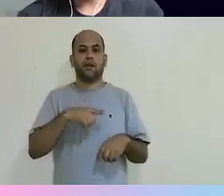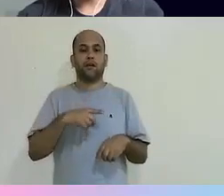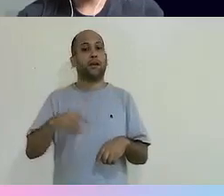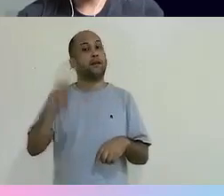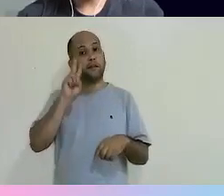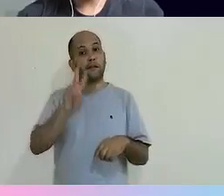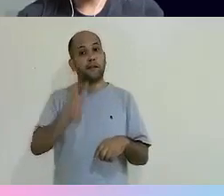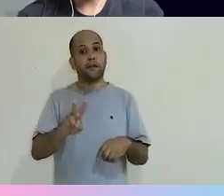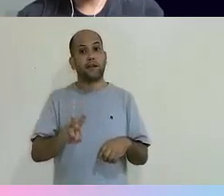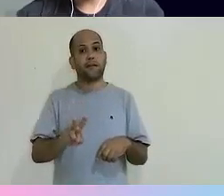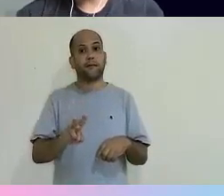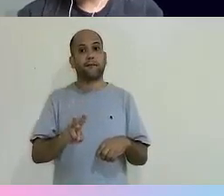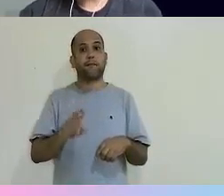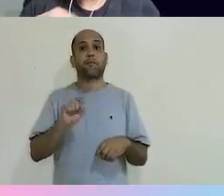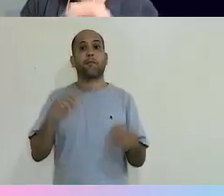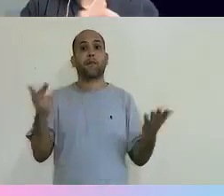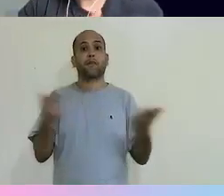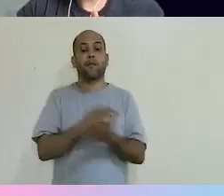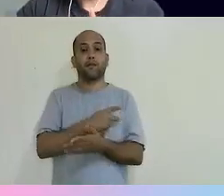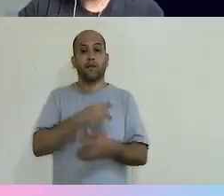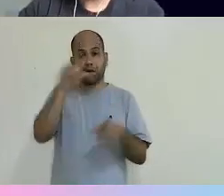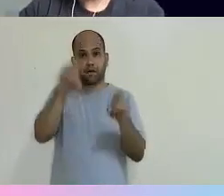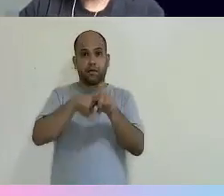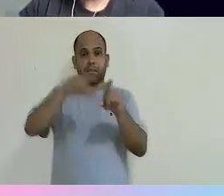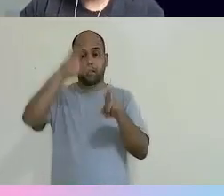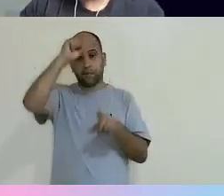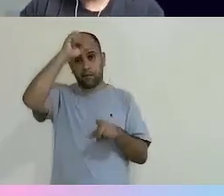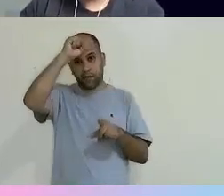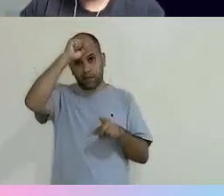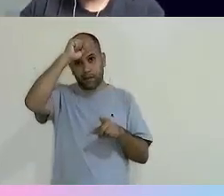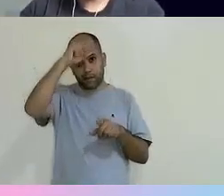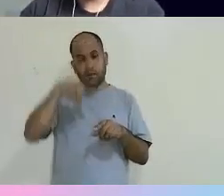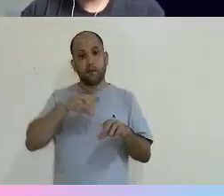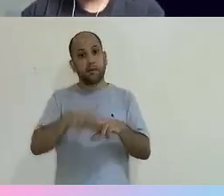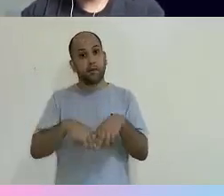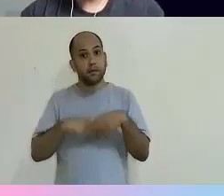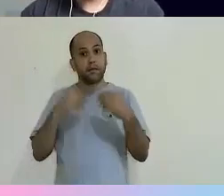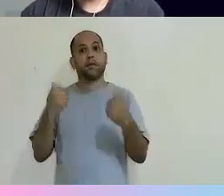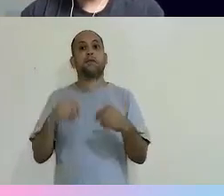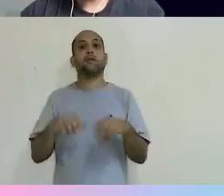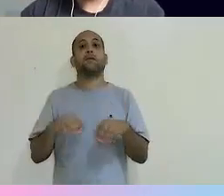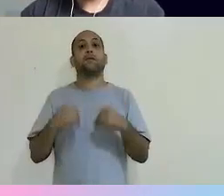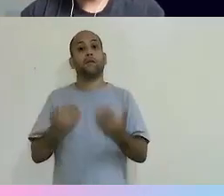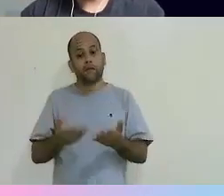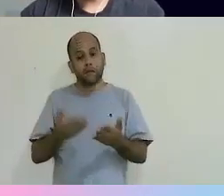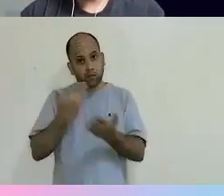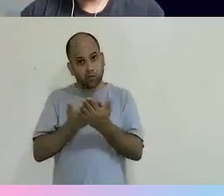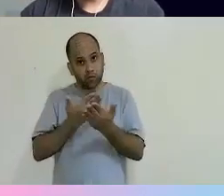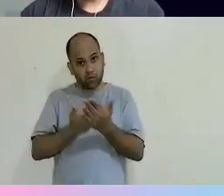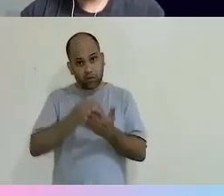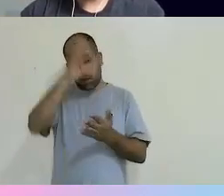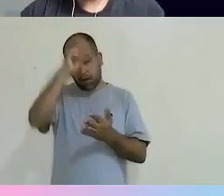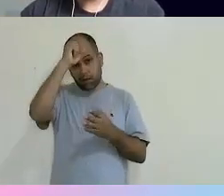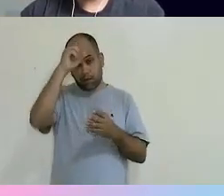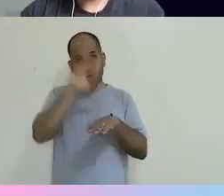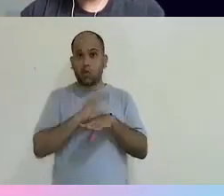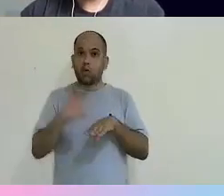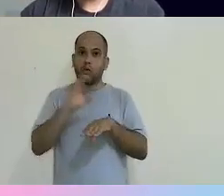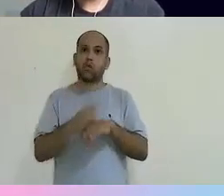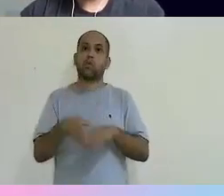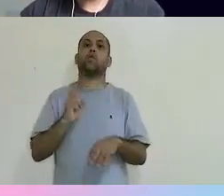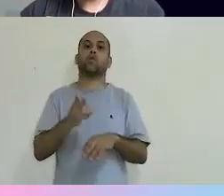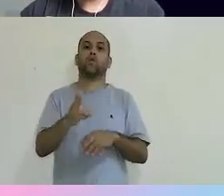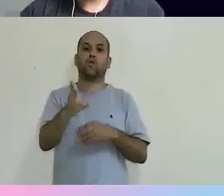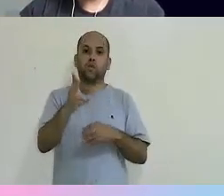olhando o que está acontecendo e aprendendo, né, então estudar ou aprender ou fazer curso ou continuar nessa jornada vai